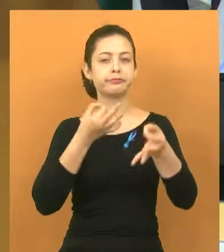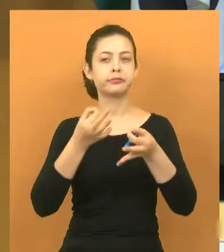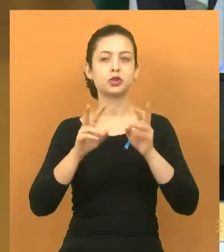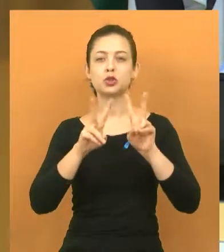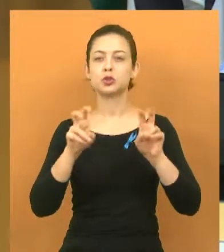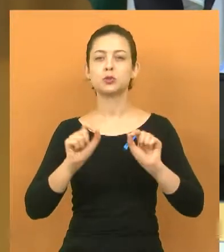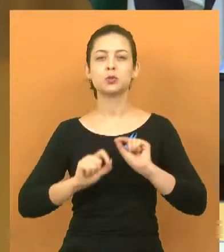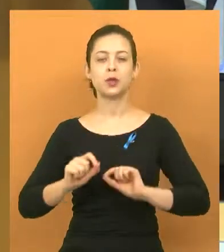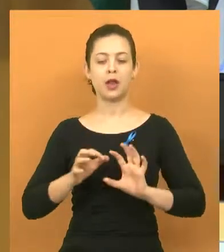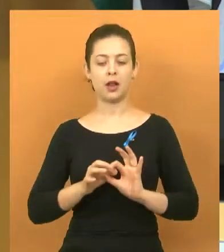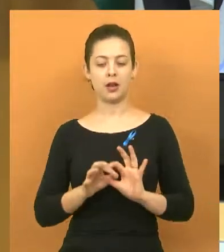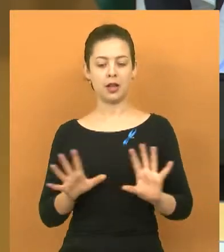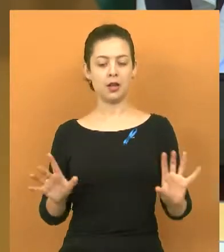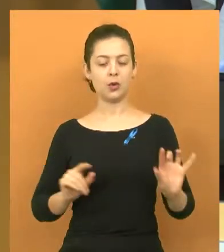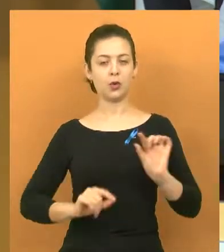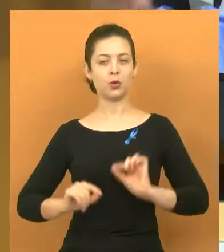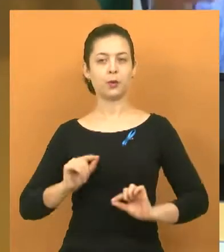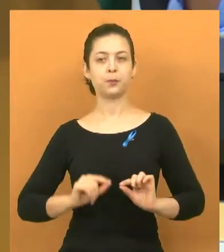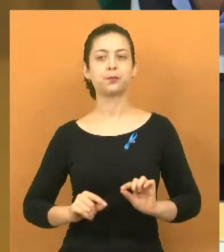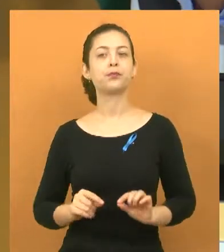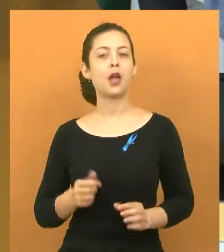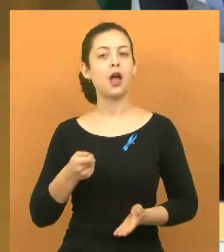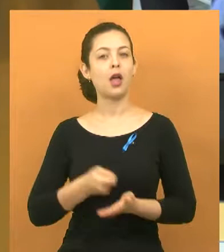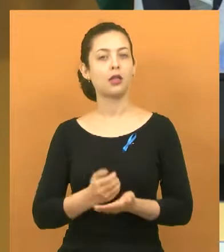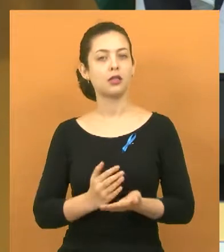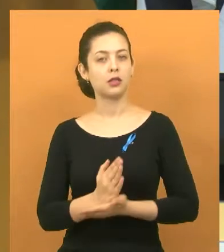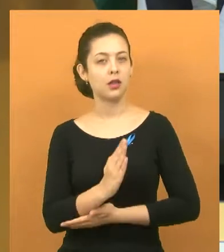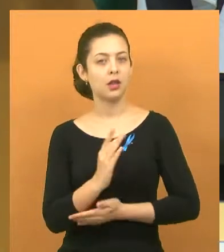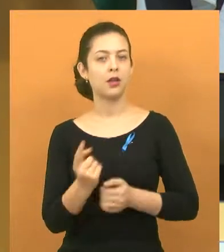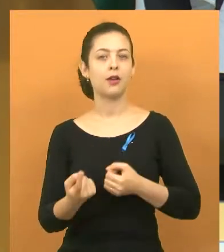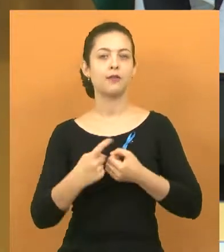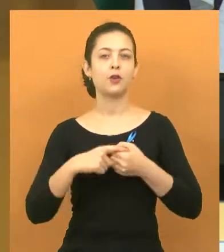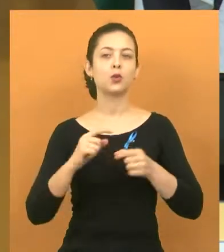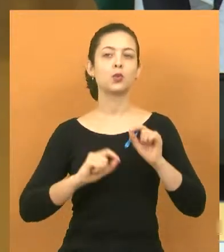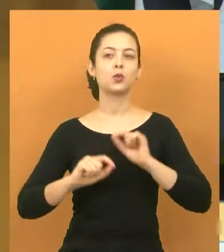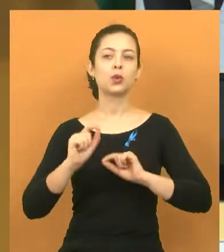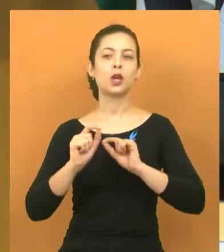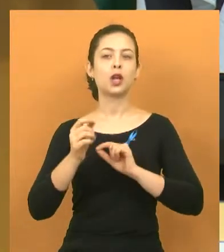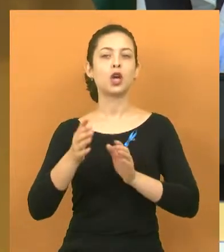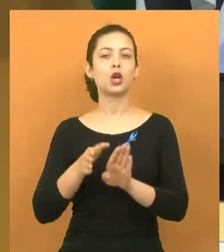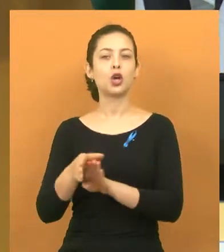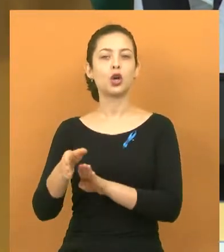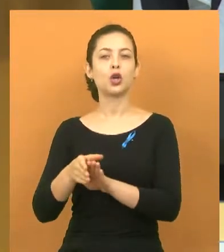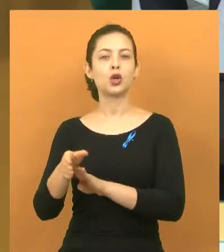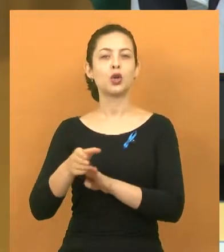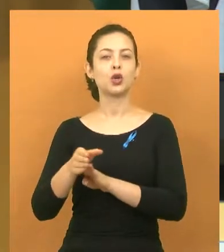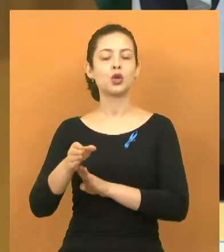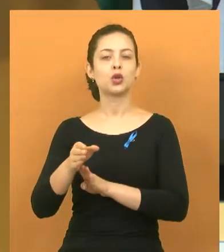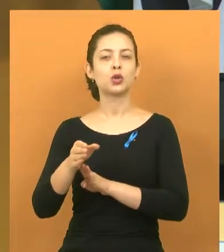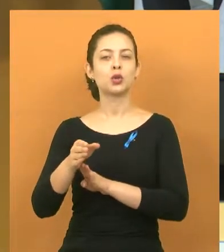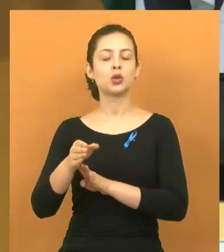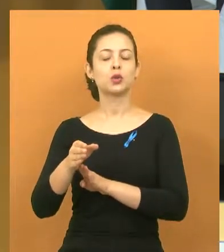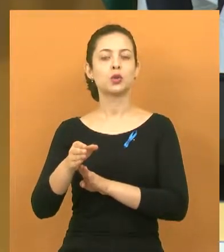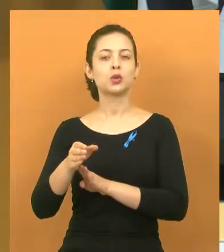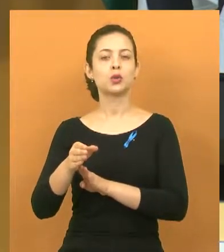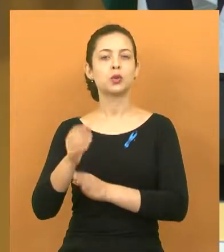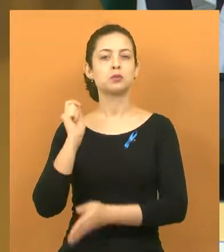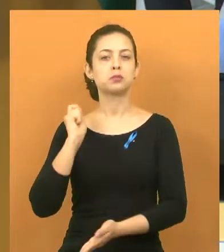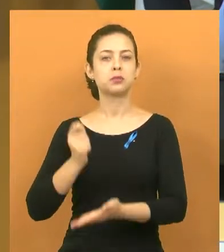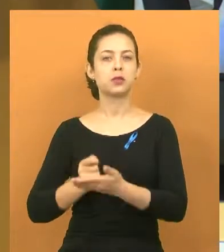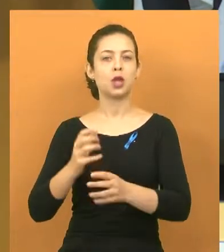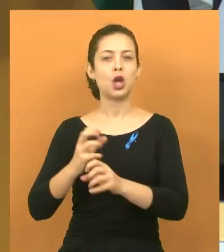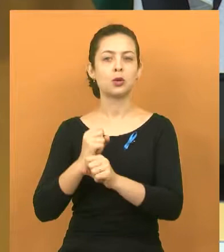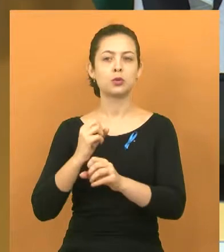a liberação, né? Ou seja, autorizou a volta de um conselheiro do Tribunal de Contas, né, o Robson Marinho, que